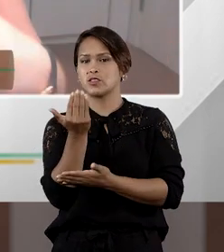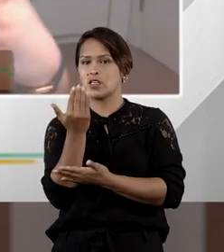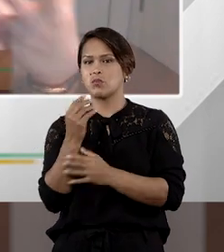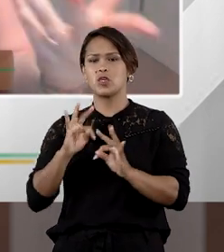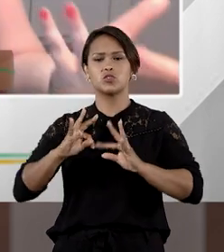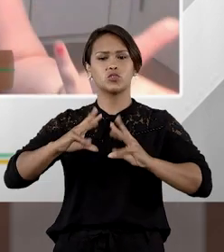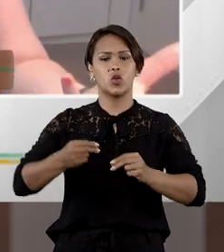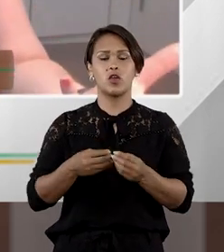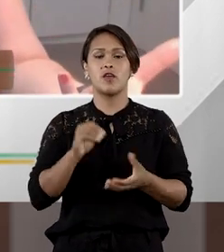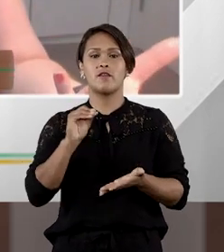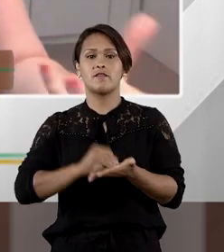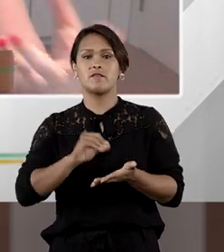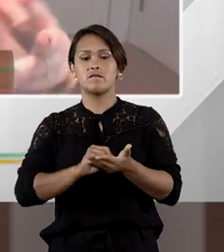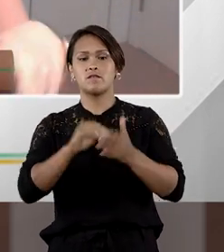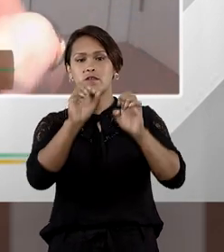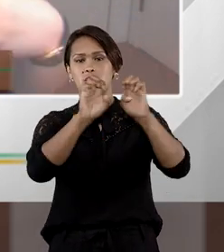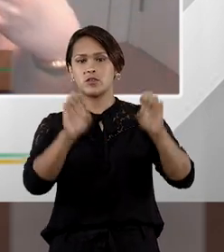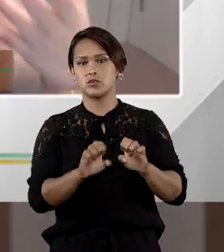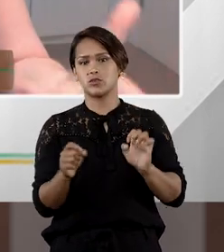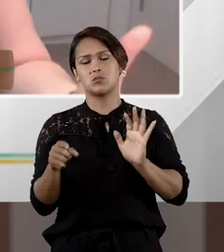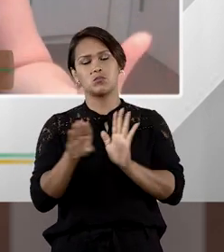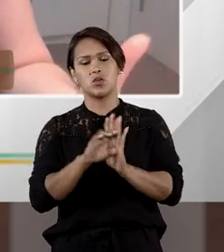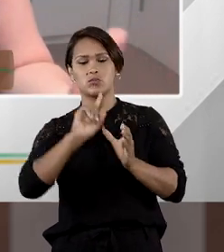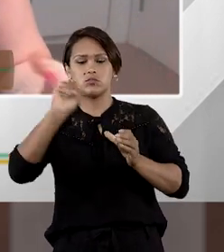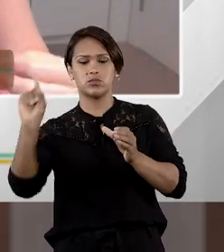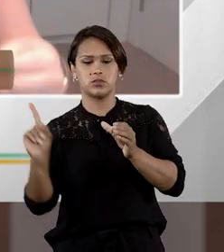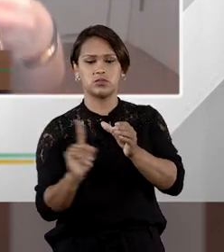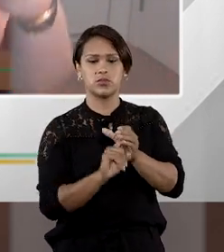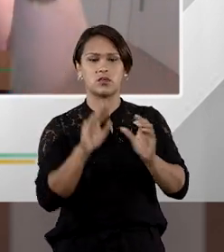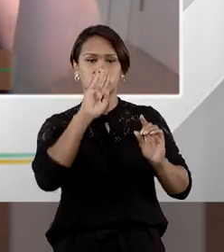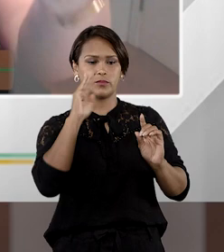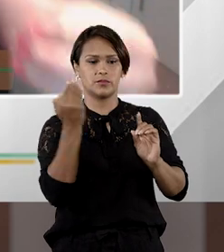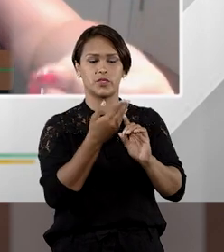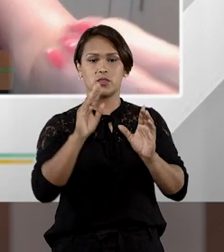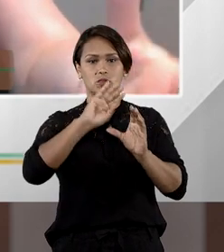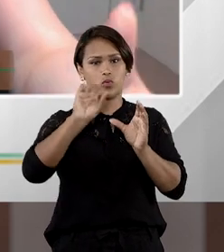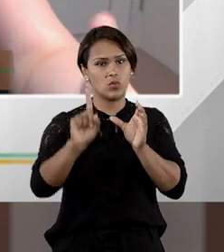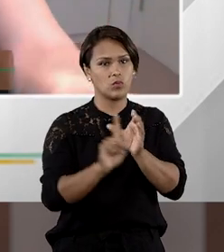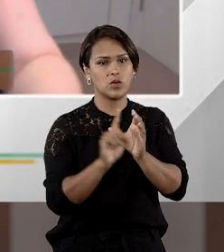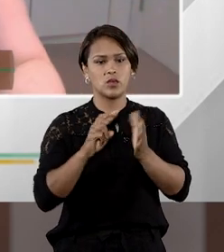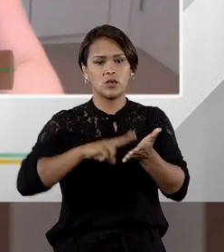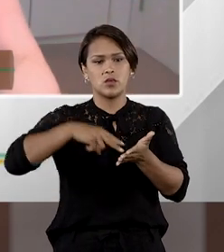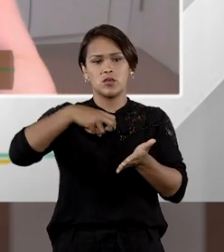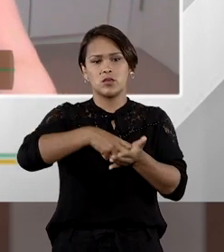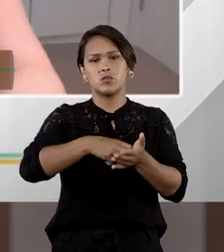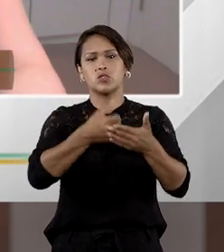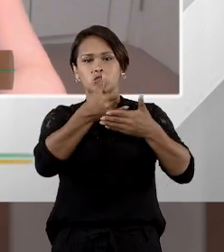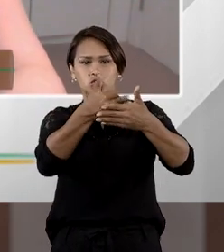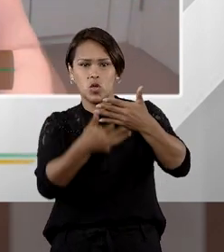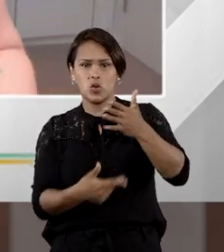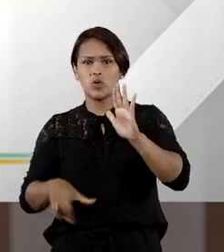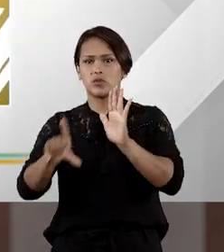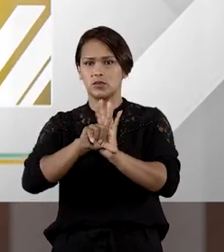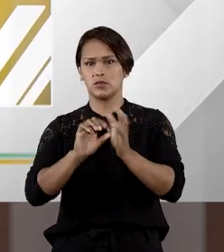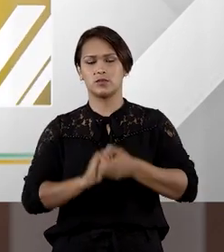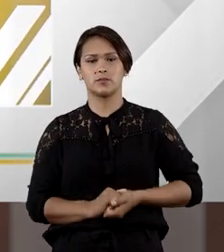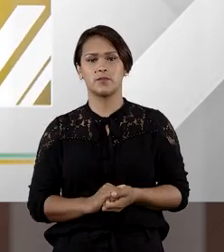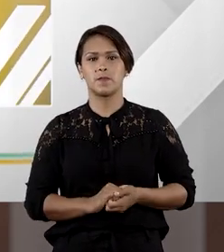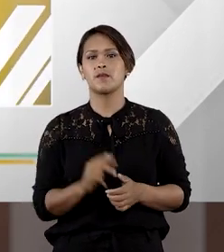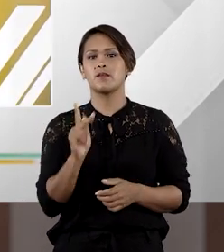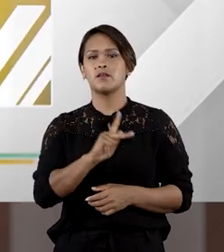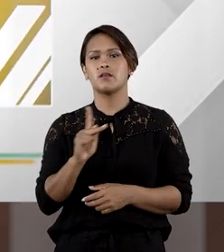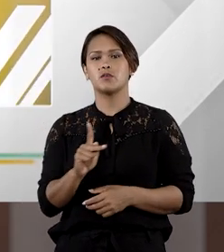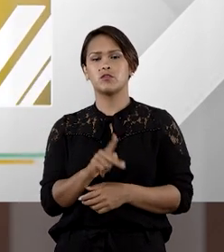alimentos, faltam estruturas para que haja aí, vamos dizer, cumprimento escorreito da lei.